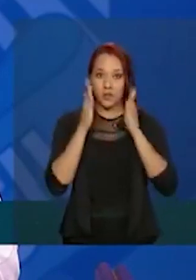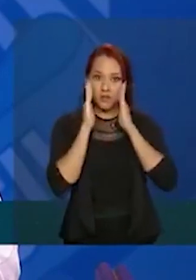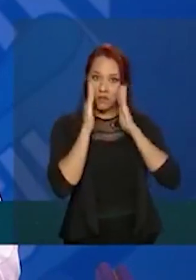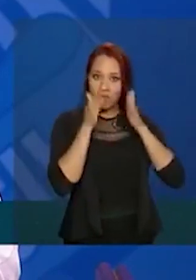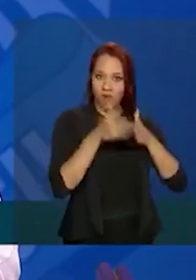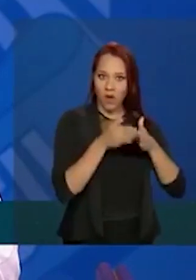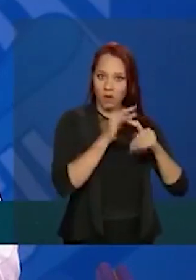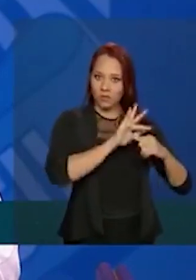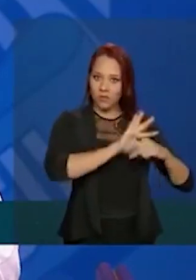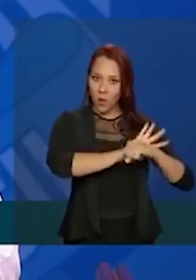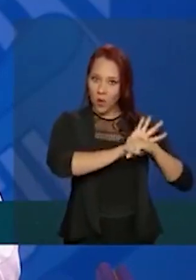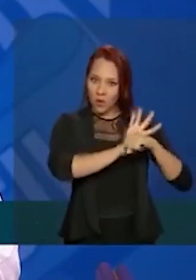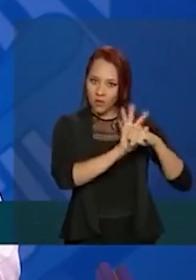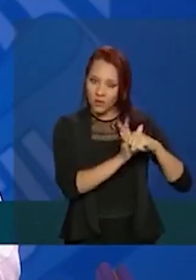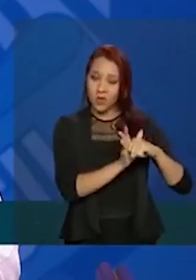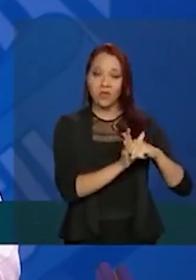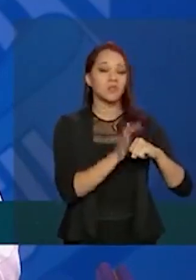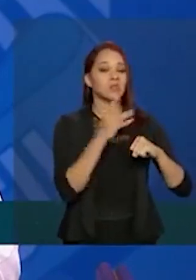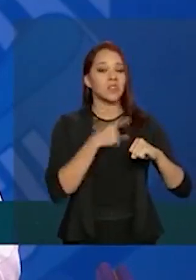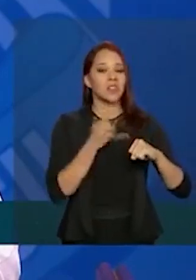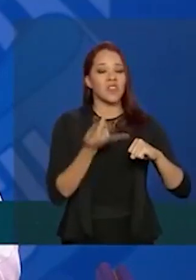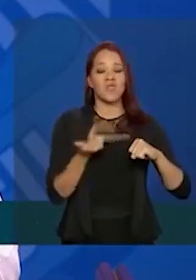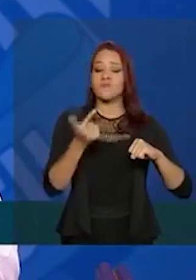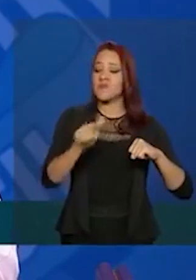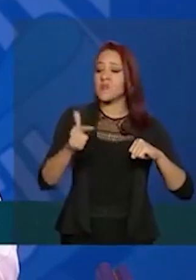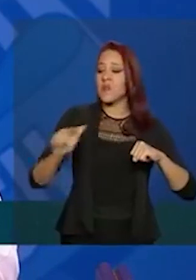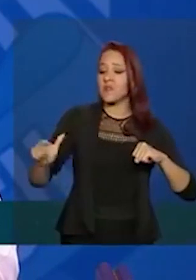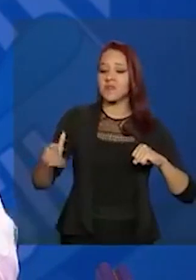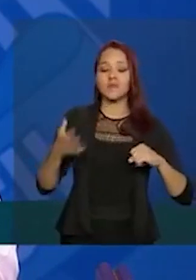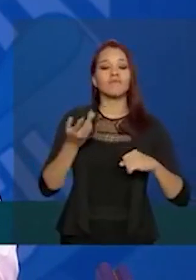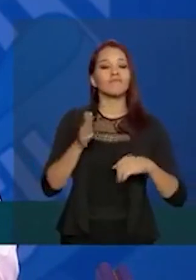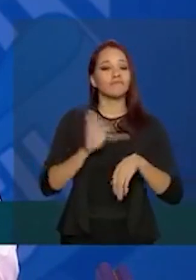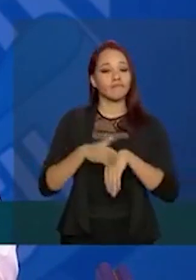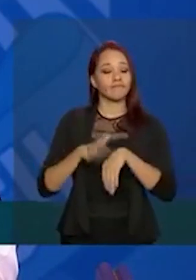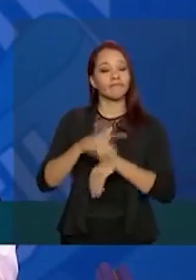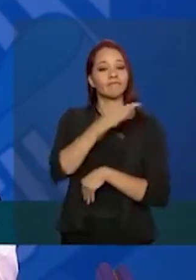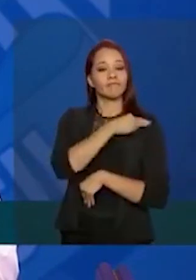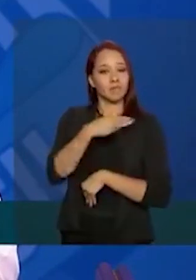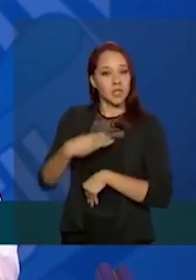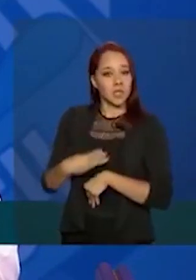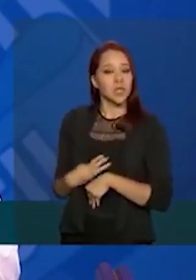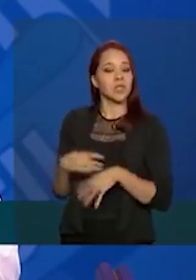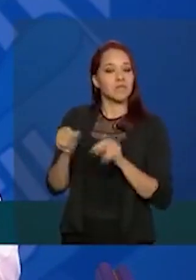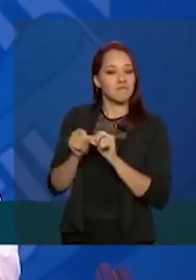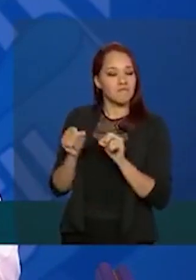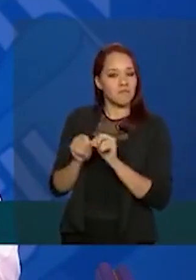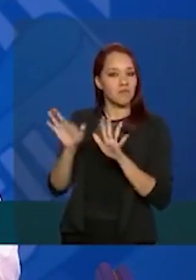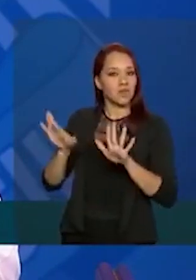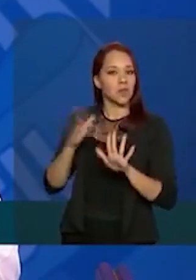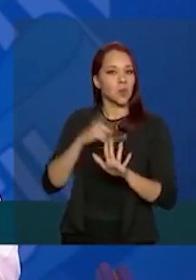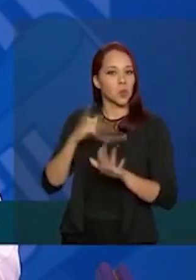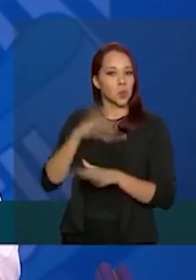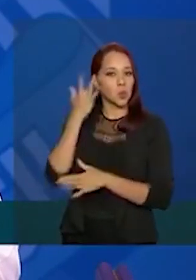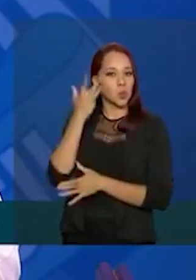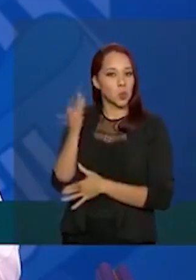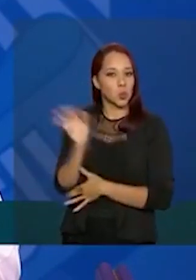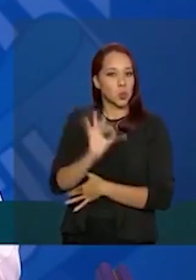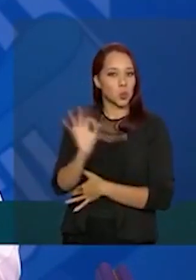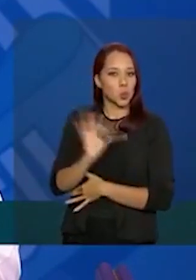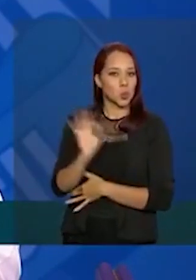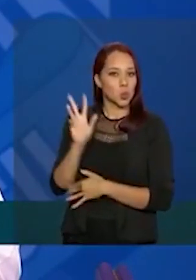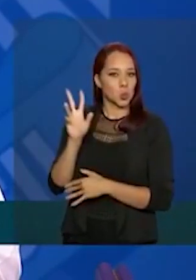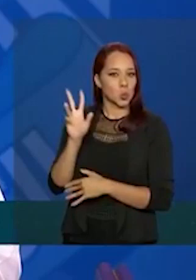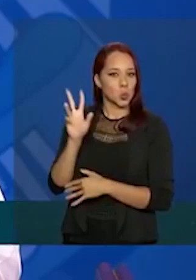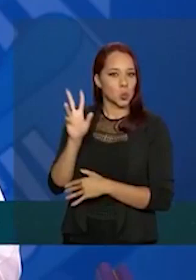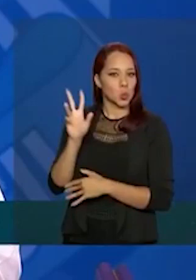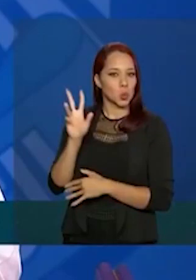questão do coronavírus e o resto o ministro administra. Nós não temos nenhuma ingerência sobre esse tipo de